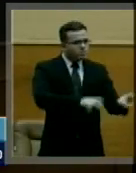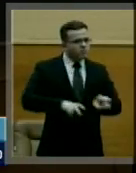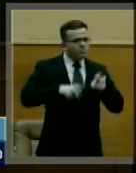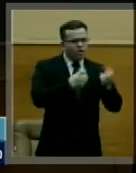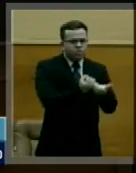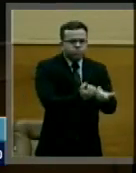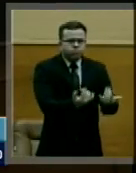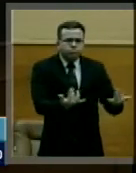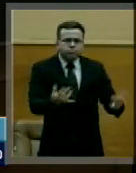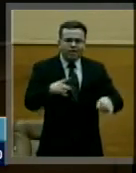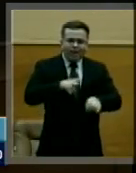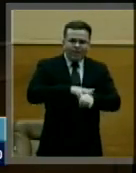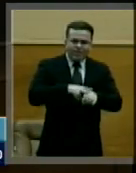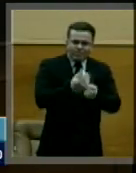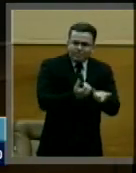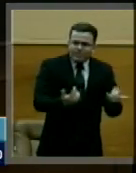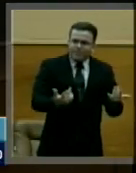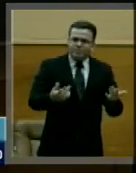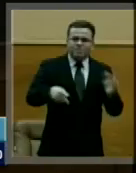em sua casa.